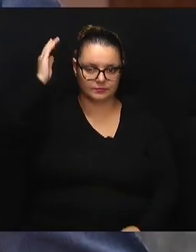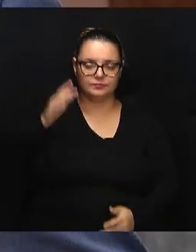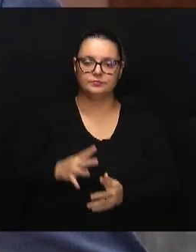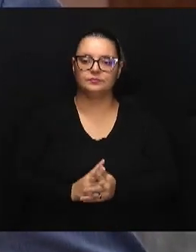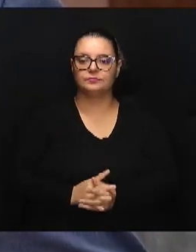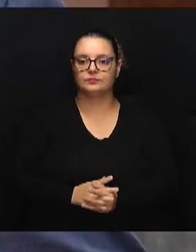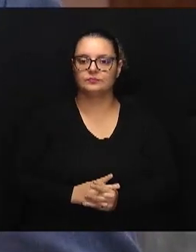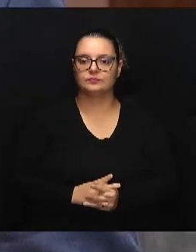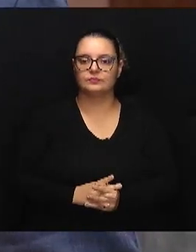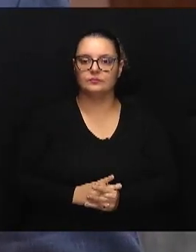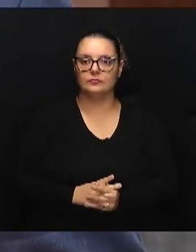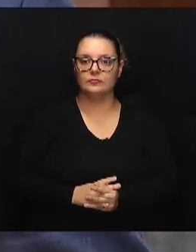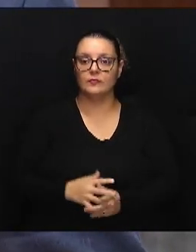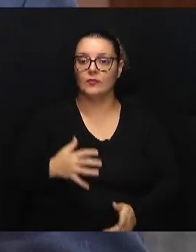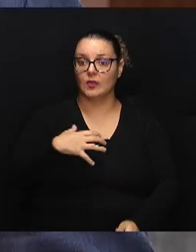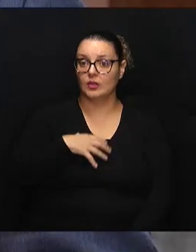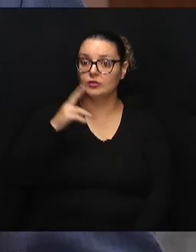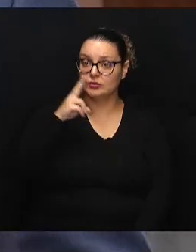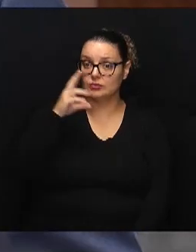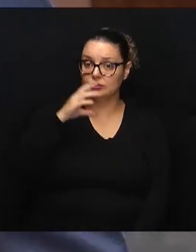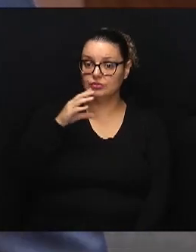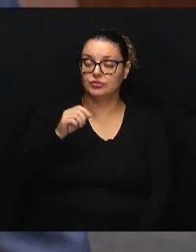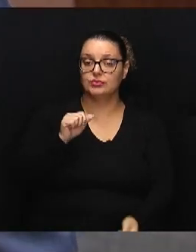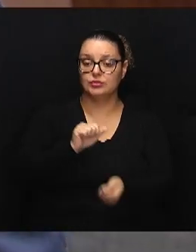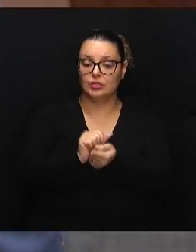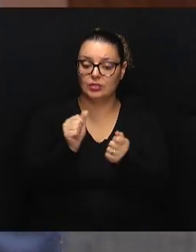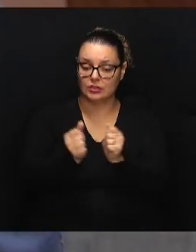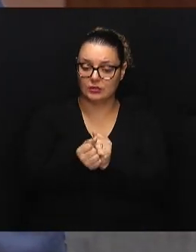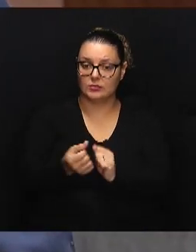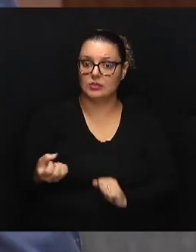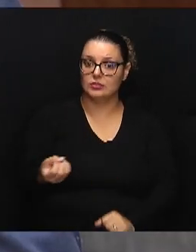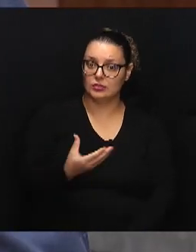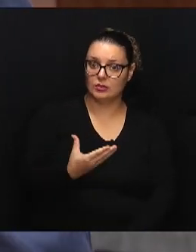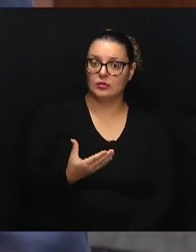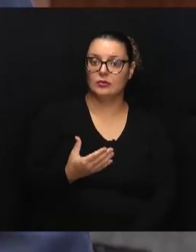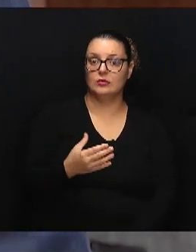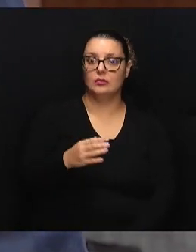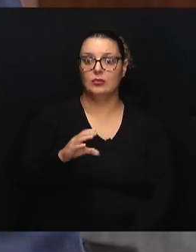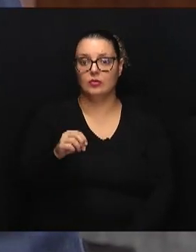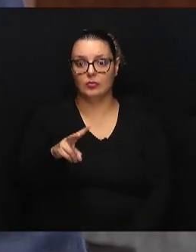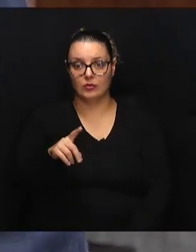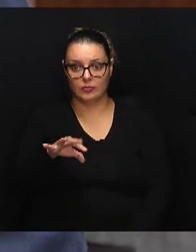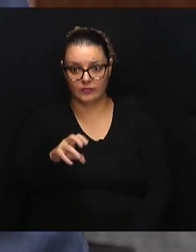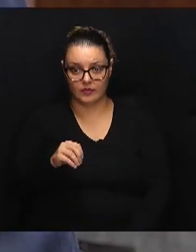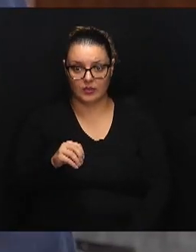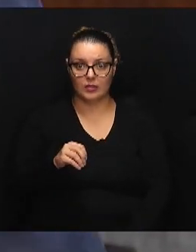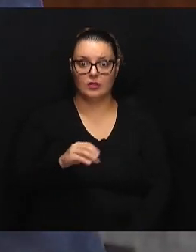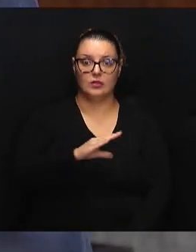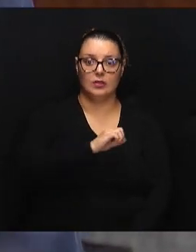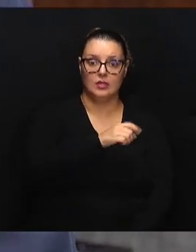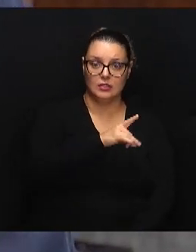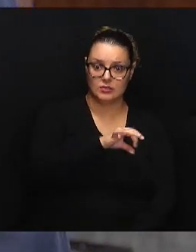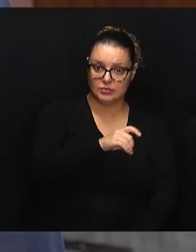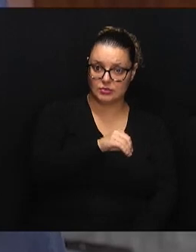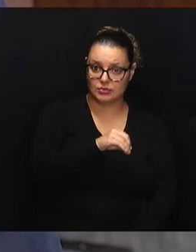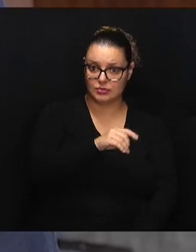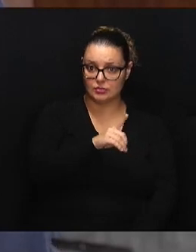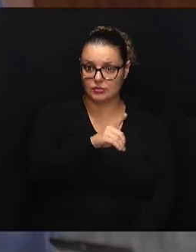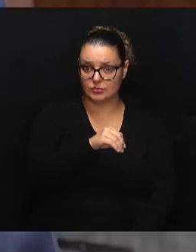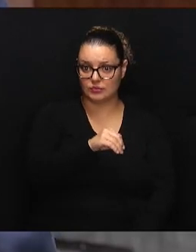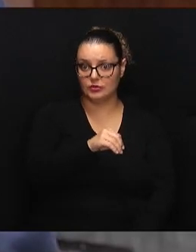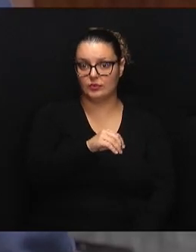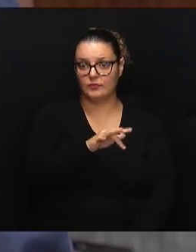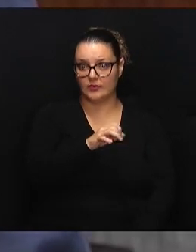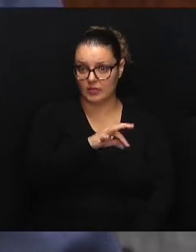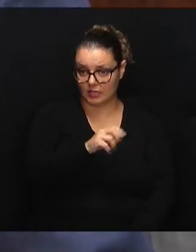que, de forma urgente, renove com a saúde mental do município a questão Cândido Ferreira, para que a população